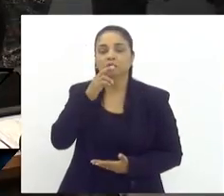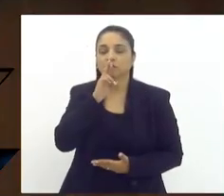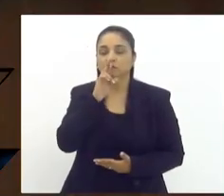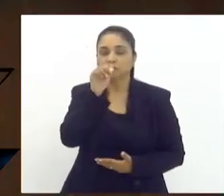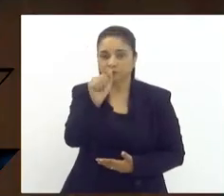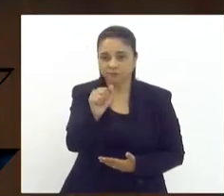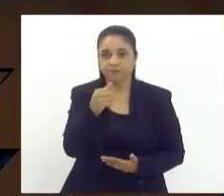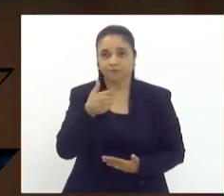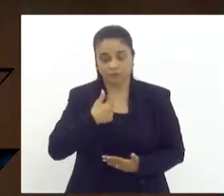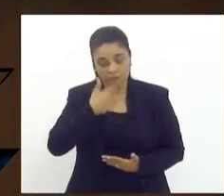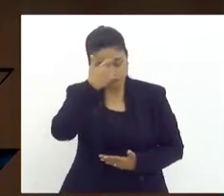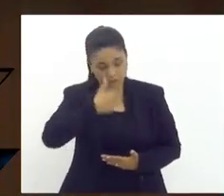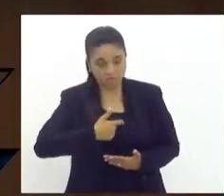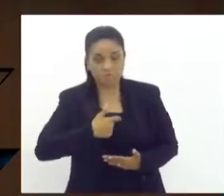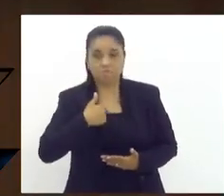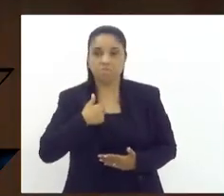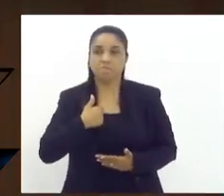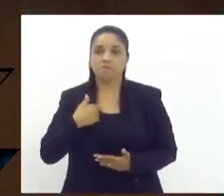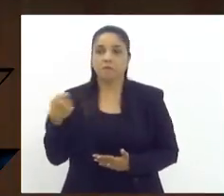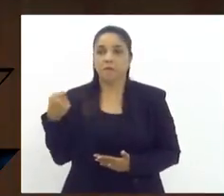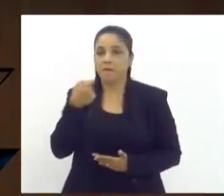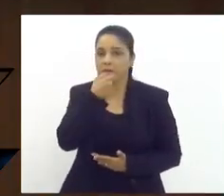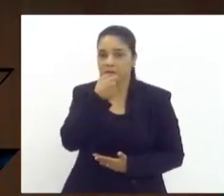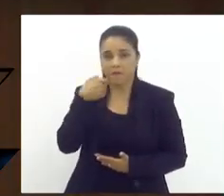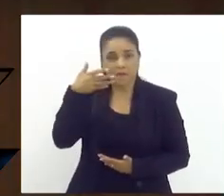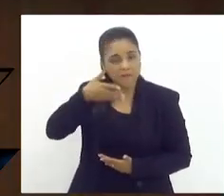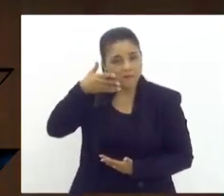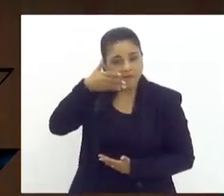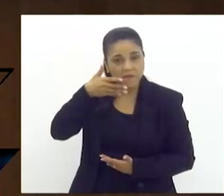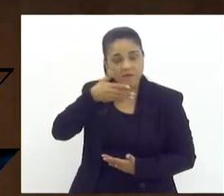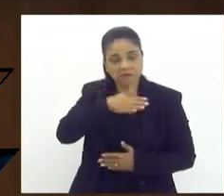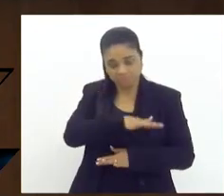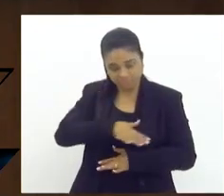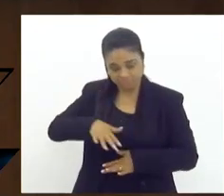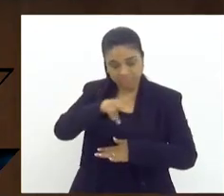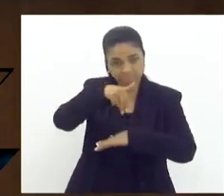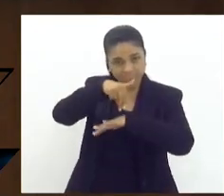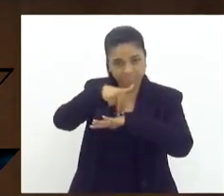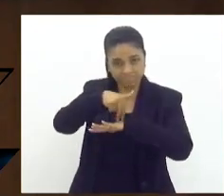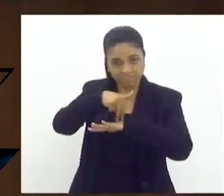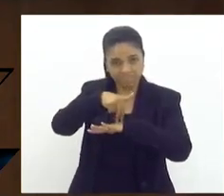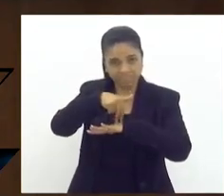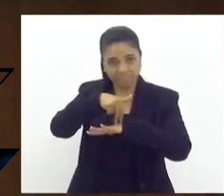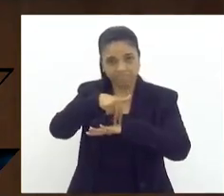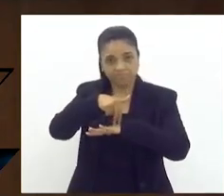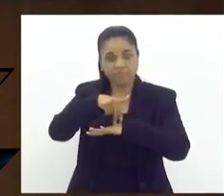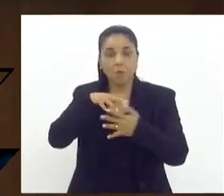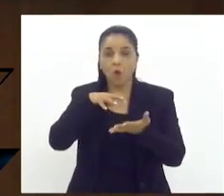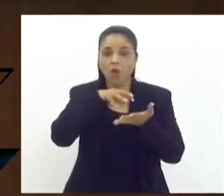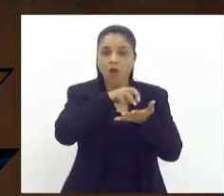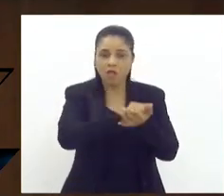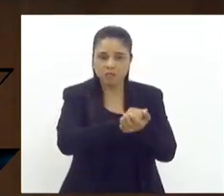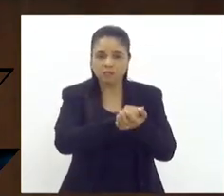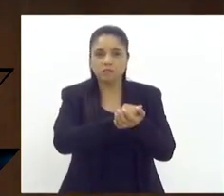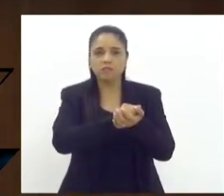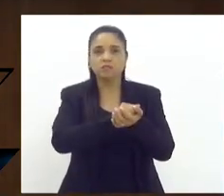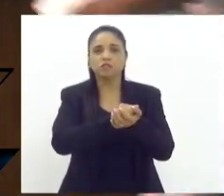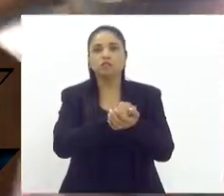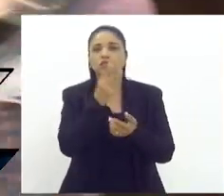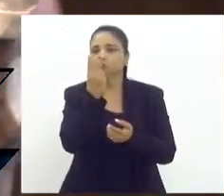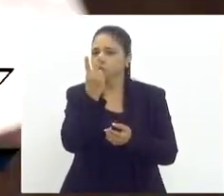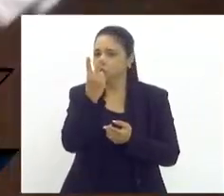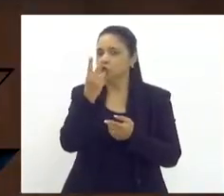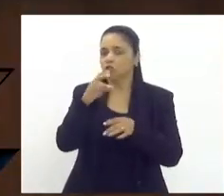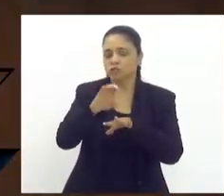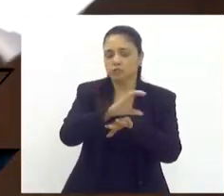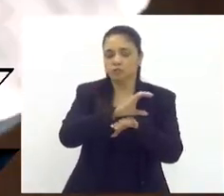faço minhas as palavras pedindo venda desde já para utilizar esse espaço para isso mas fica aqui o meu registro também do cumprimento de dois conselheiros